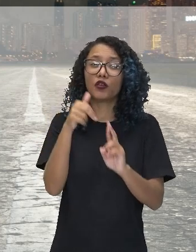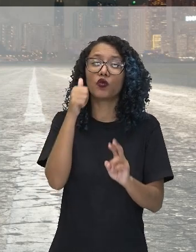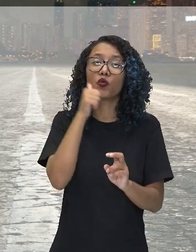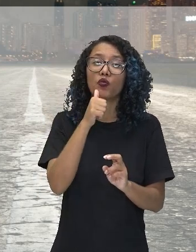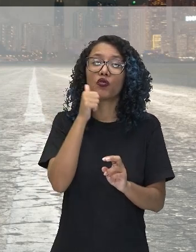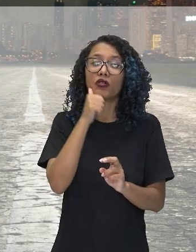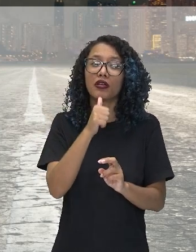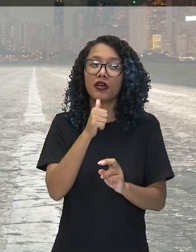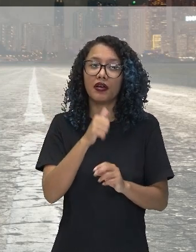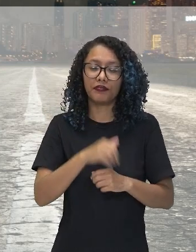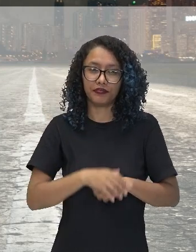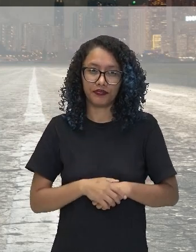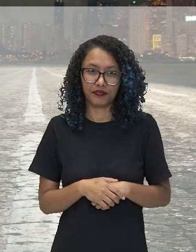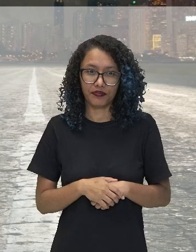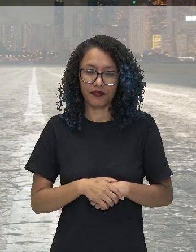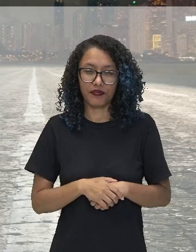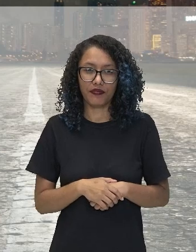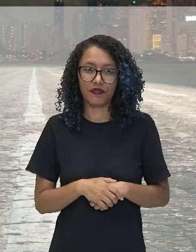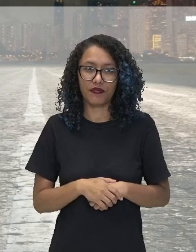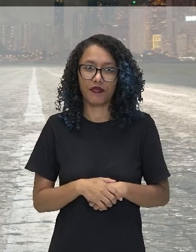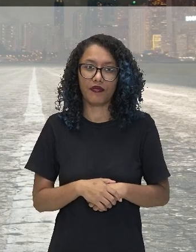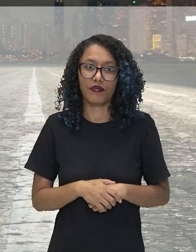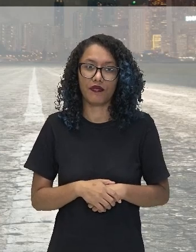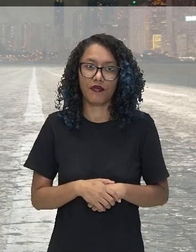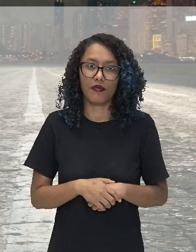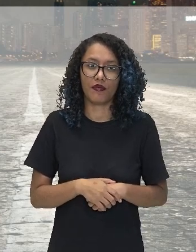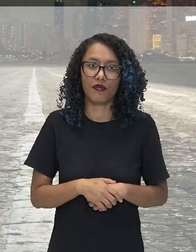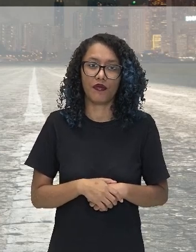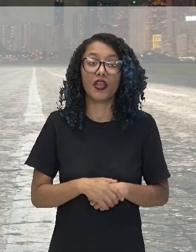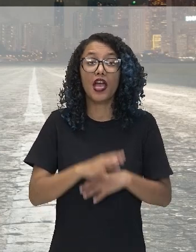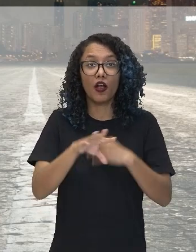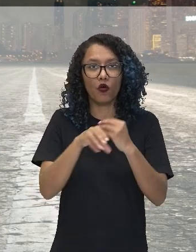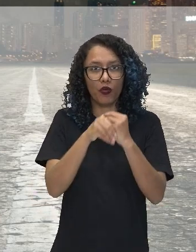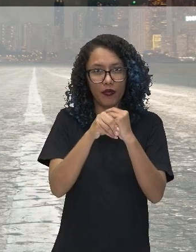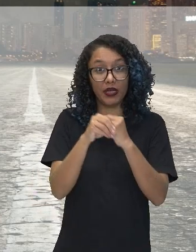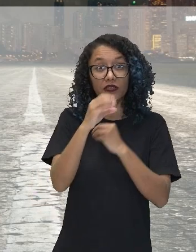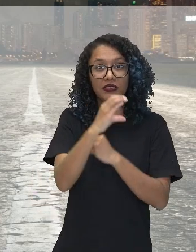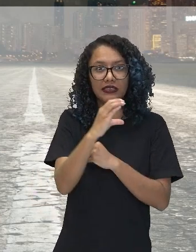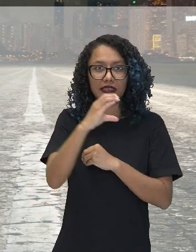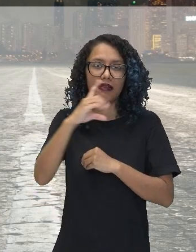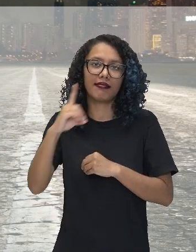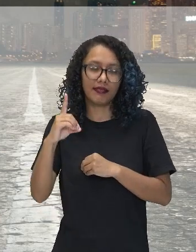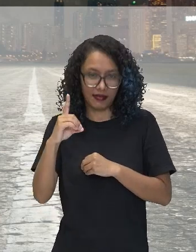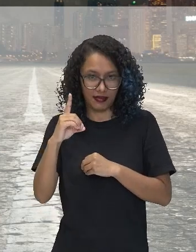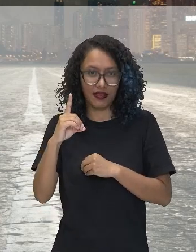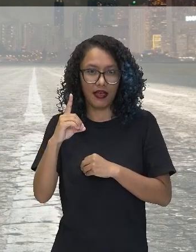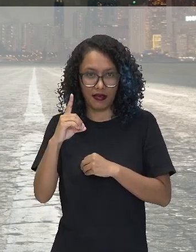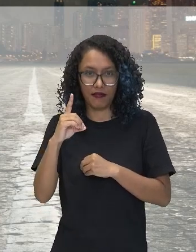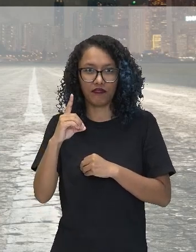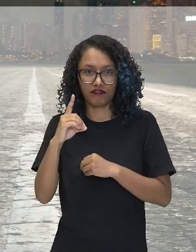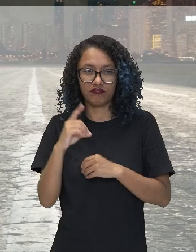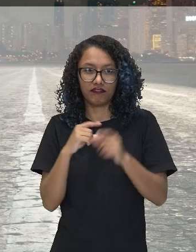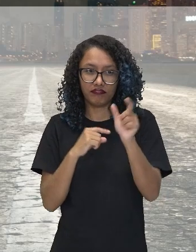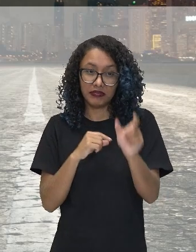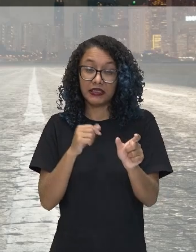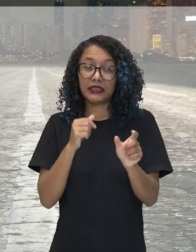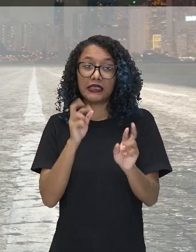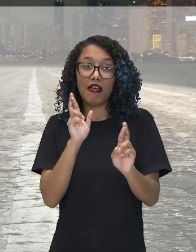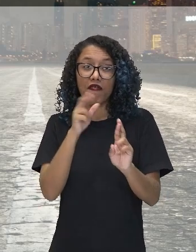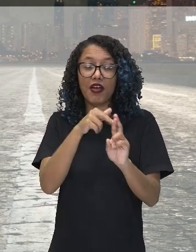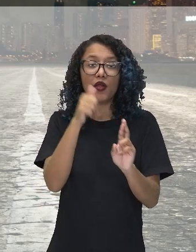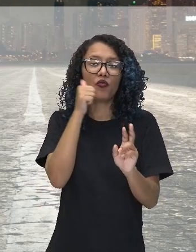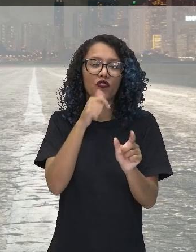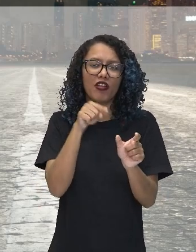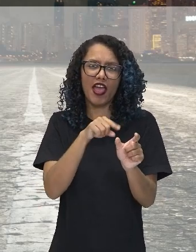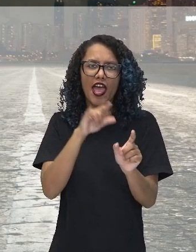anteriormente falando que é uma mulher, então o lá é o objeto, é o complemento direto do objeto direto, que é essa amada dele, né? Um pouquinho mais lá